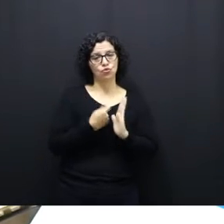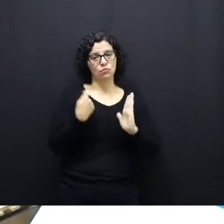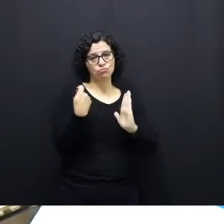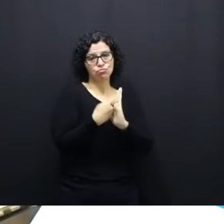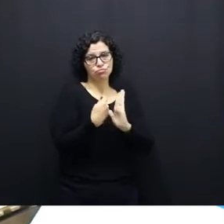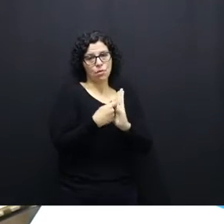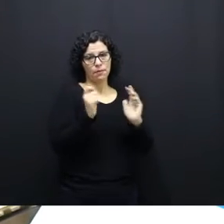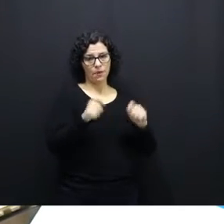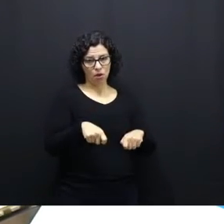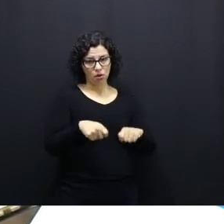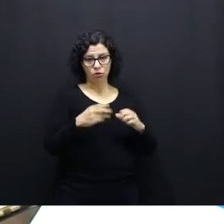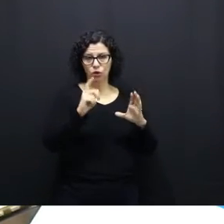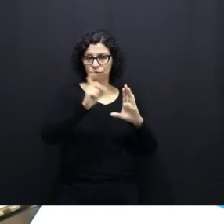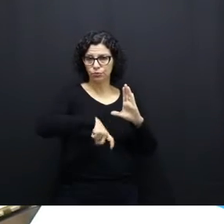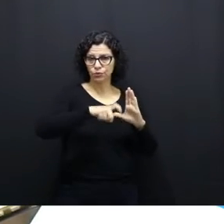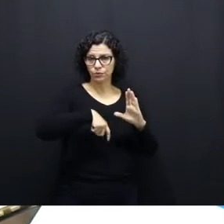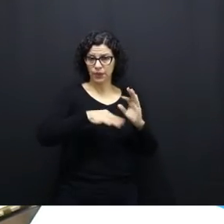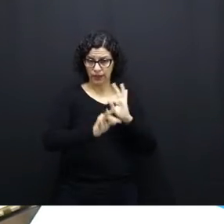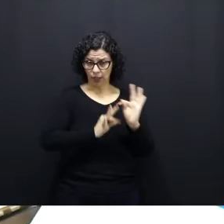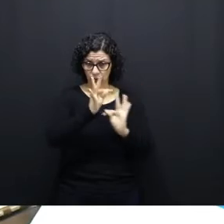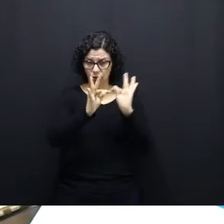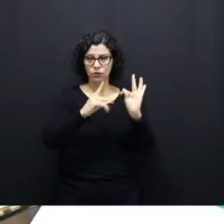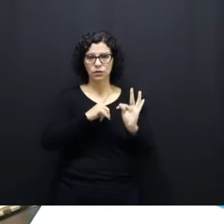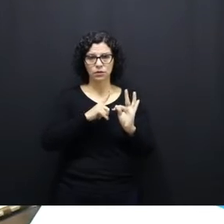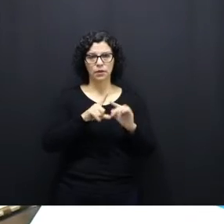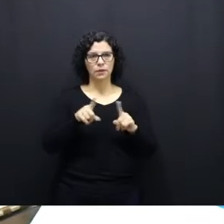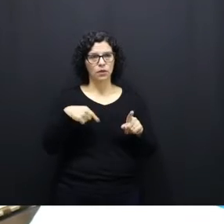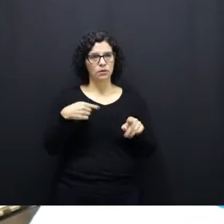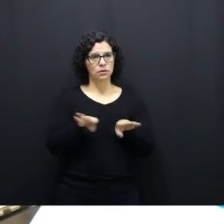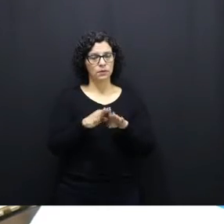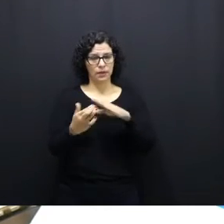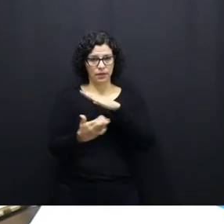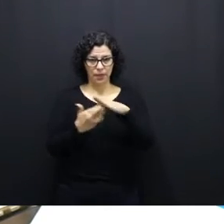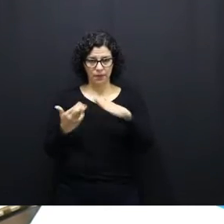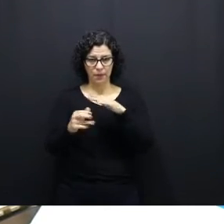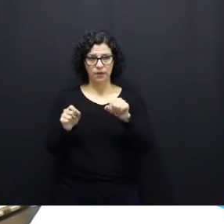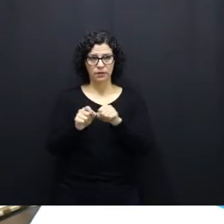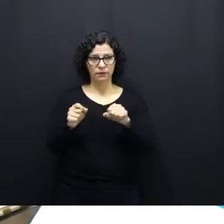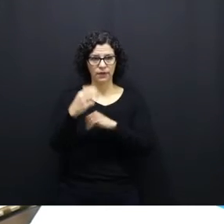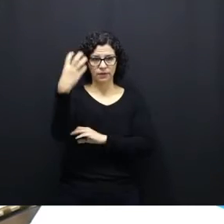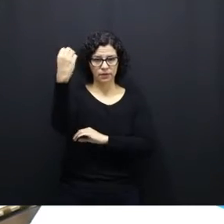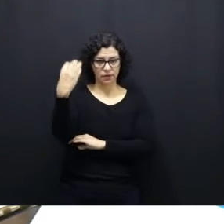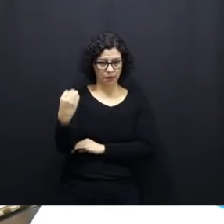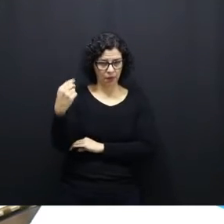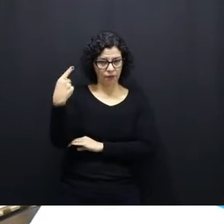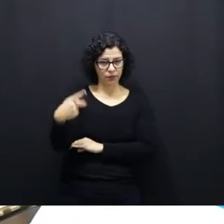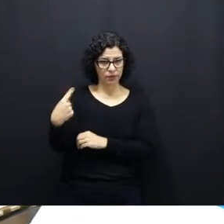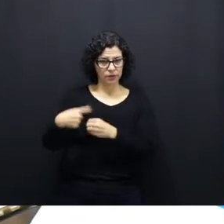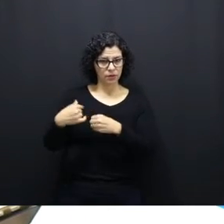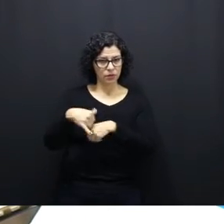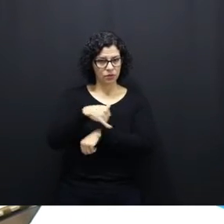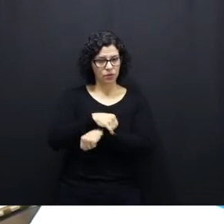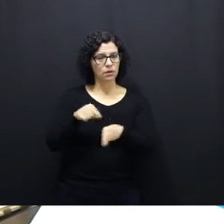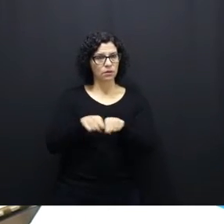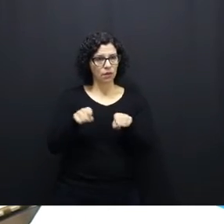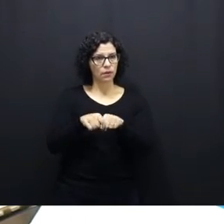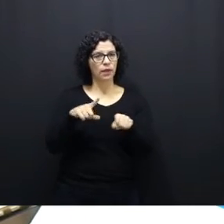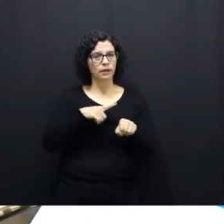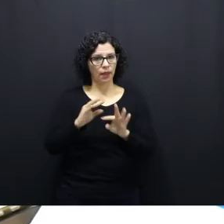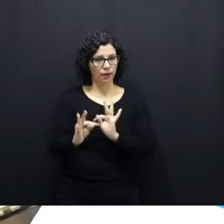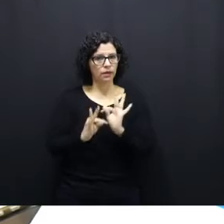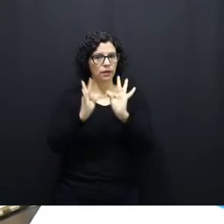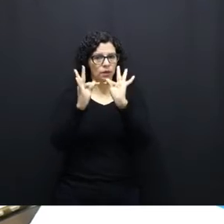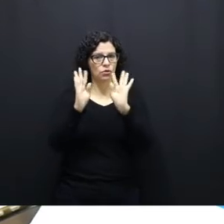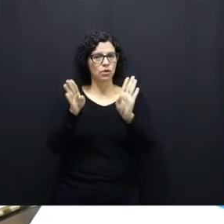né não é por falta de tecnologia porque a mesma empresa que opera semáforo aqui em São José dos Pinhais possui a tecnologia